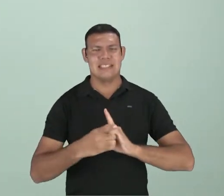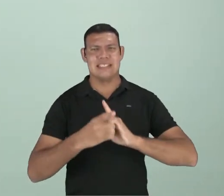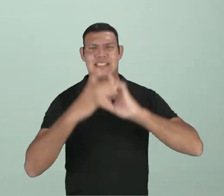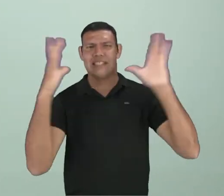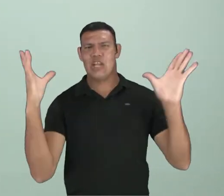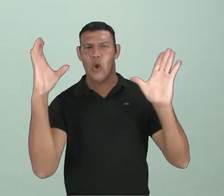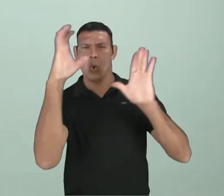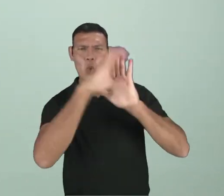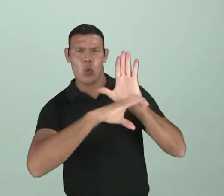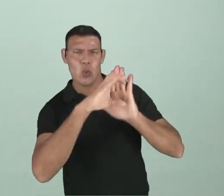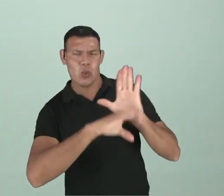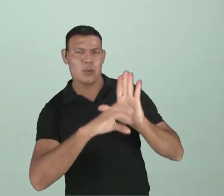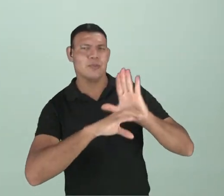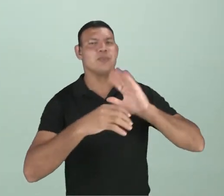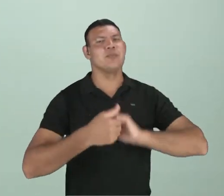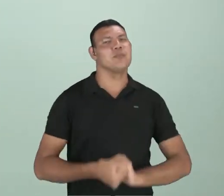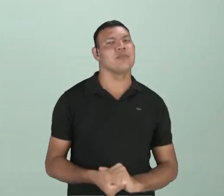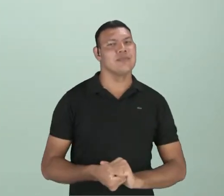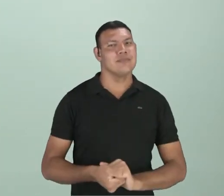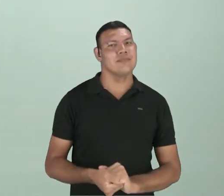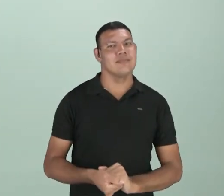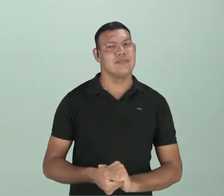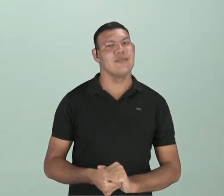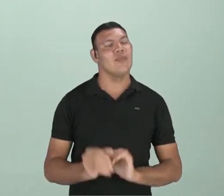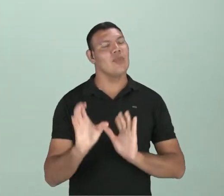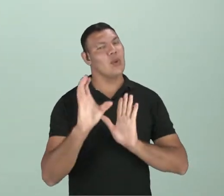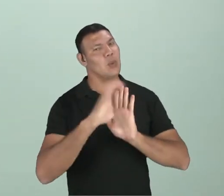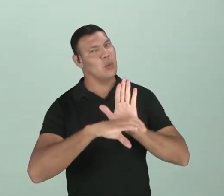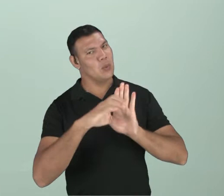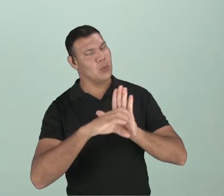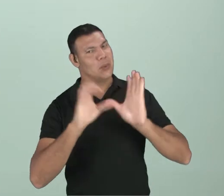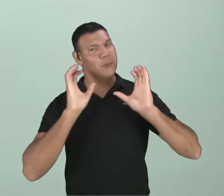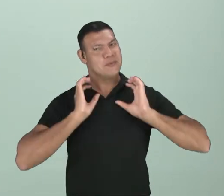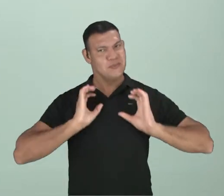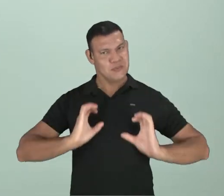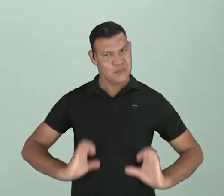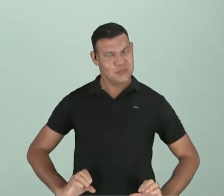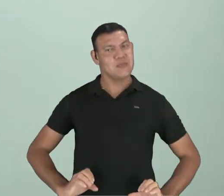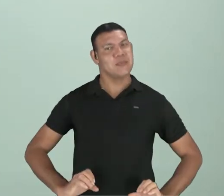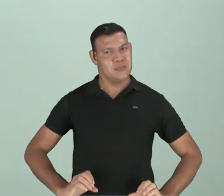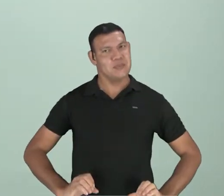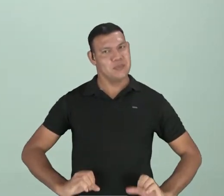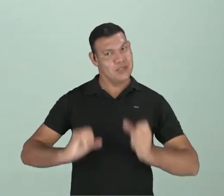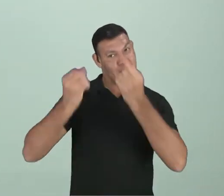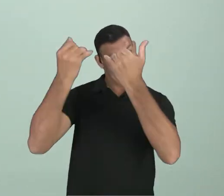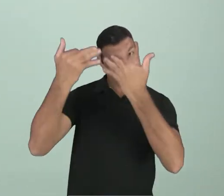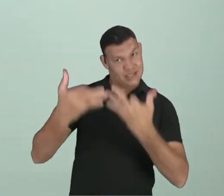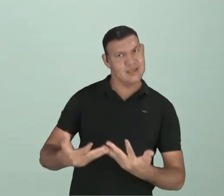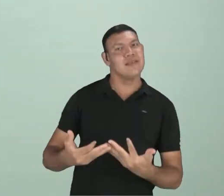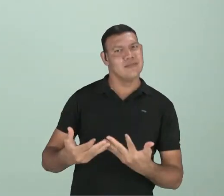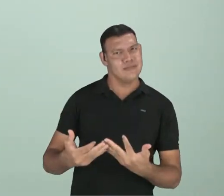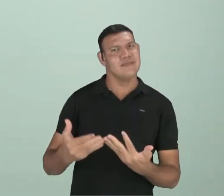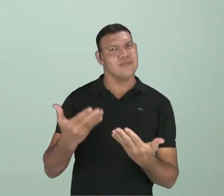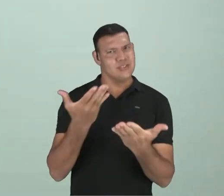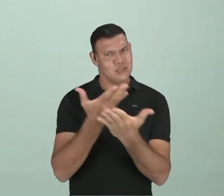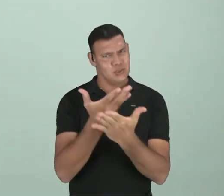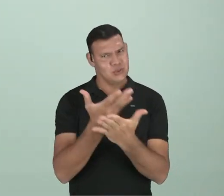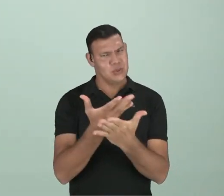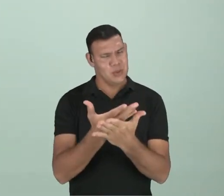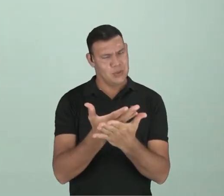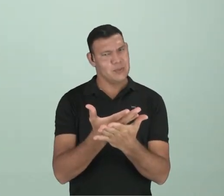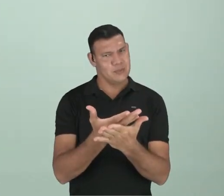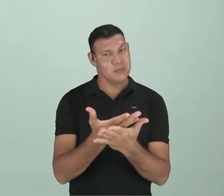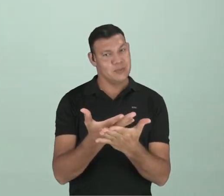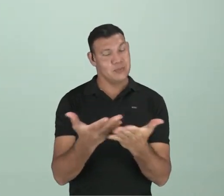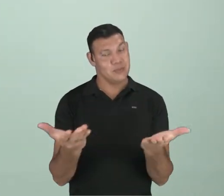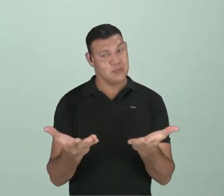democracia, o conceito de democracia, né, o conceito de cidadania. Como eu disse para vocês, nessas nossas primeiras